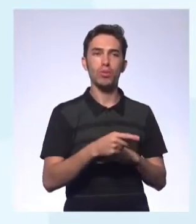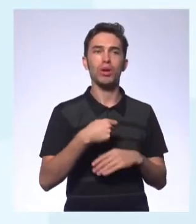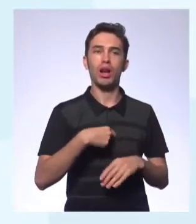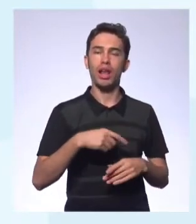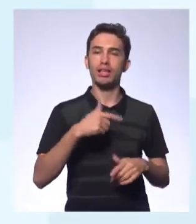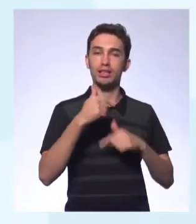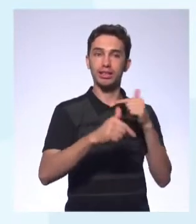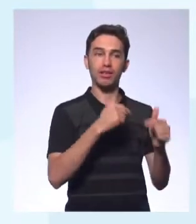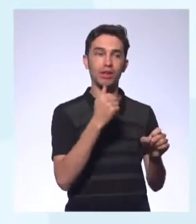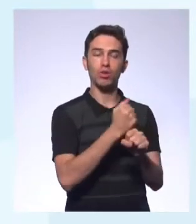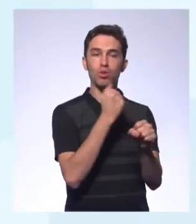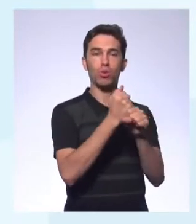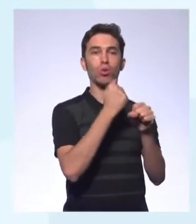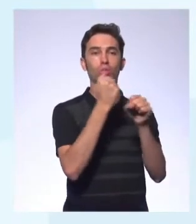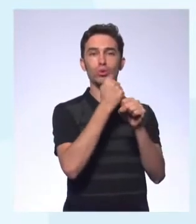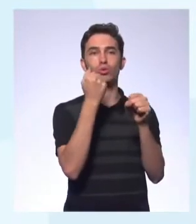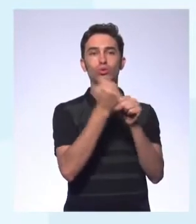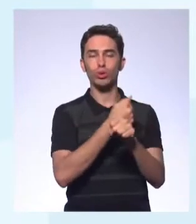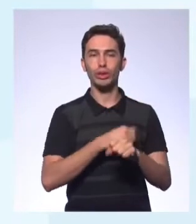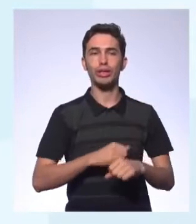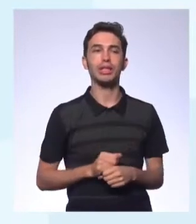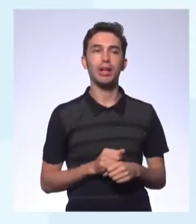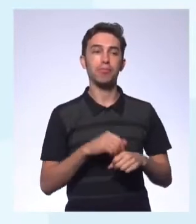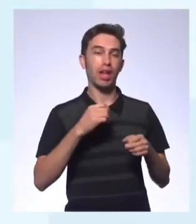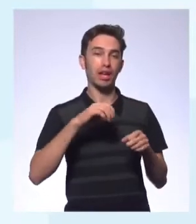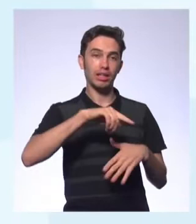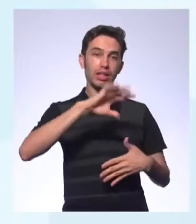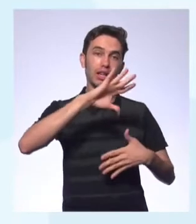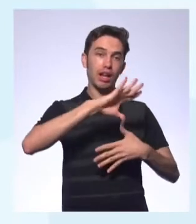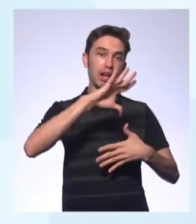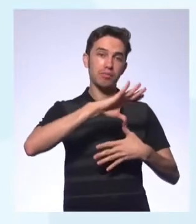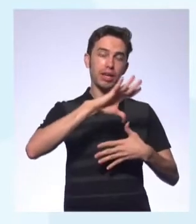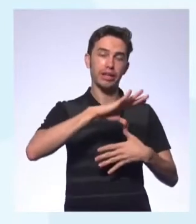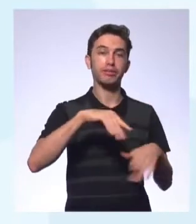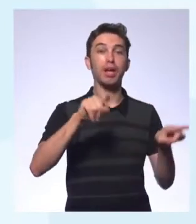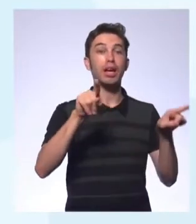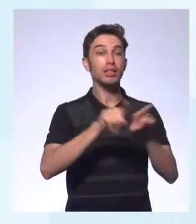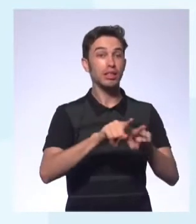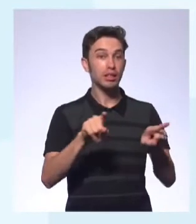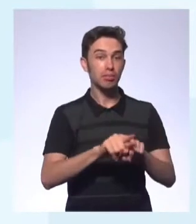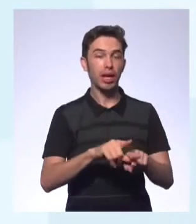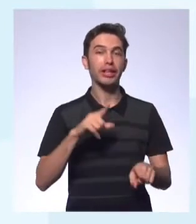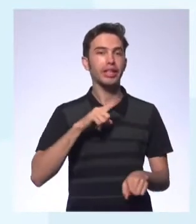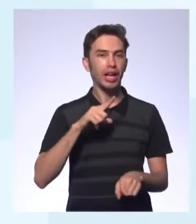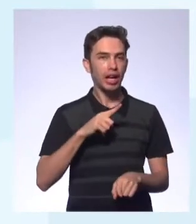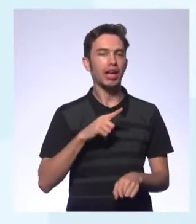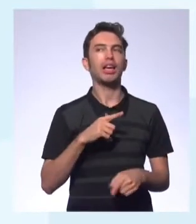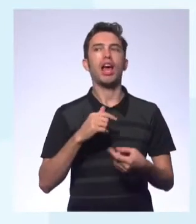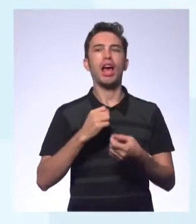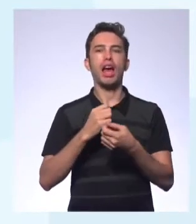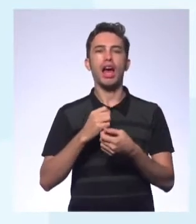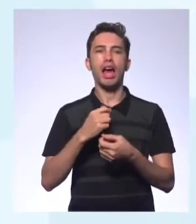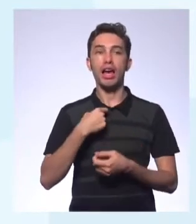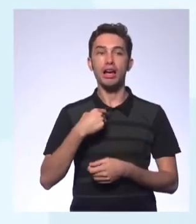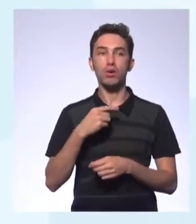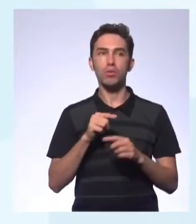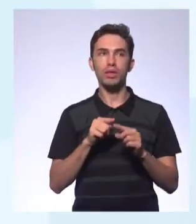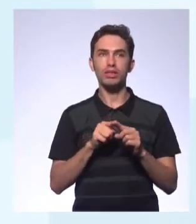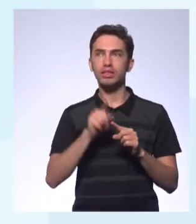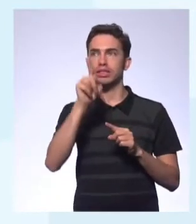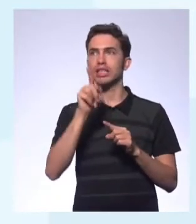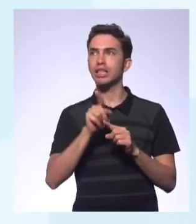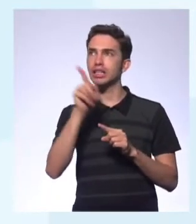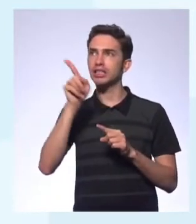sendo construídas na América. Mas também nós temos aí as setas que